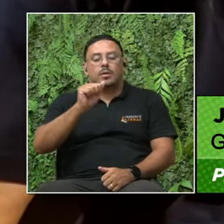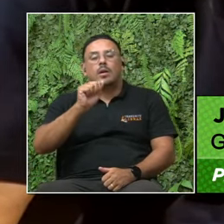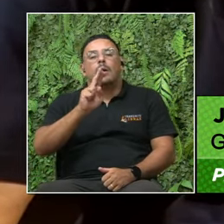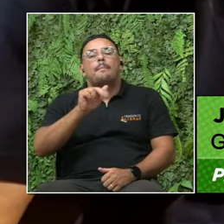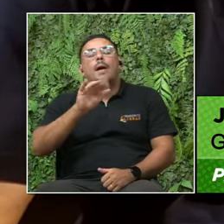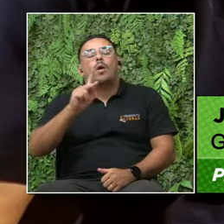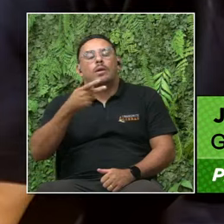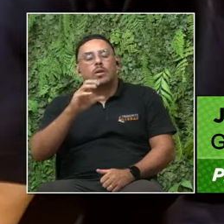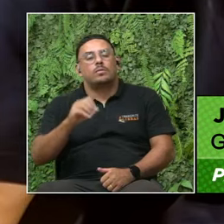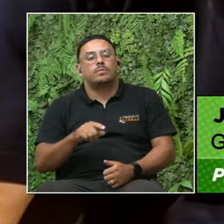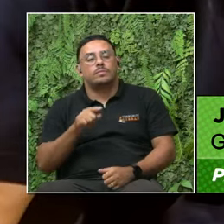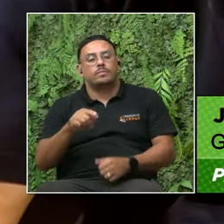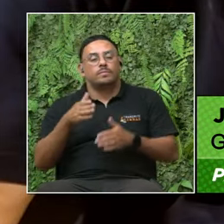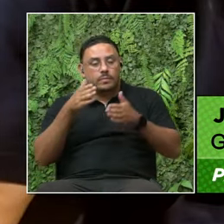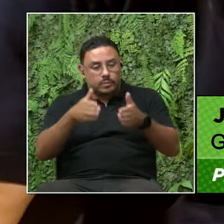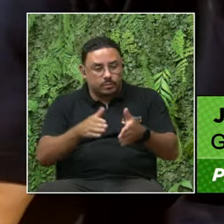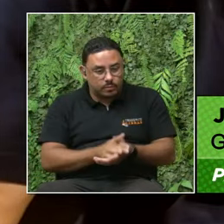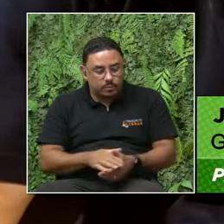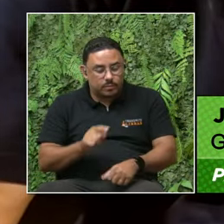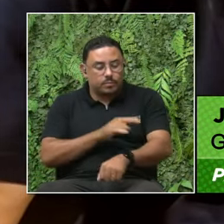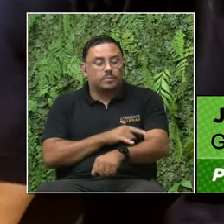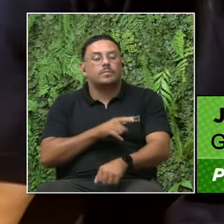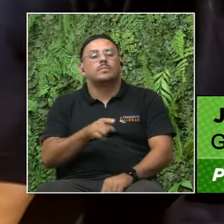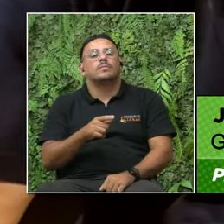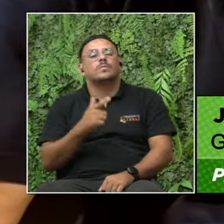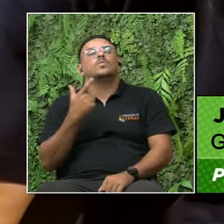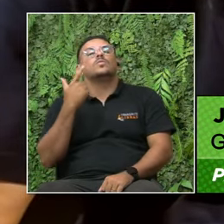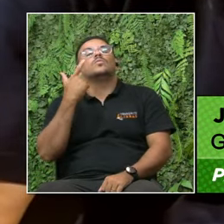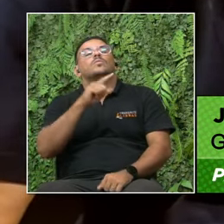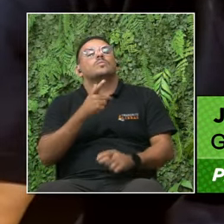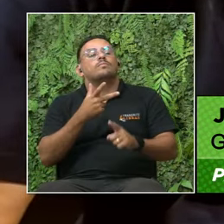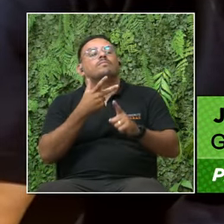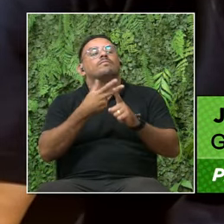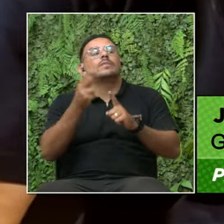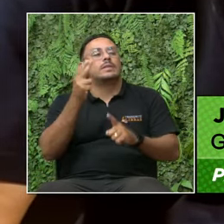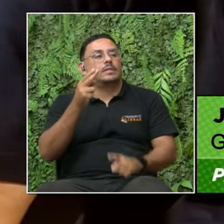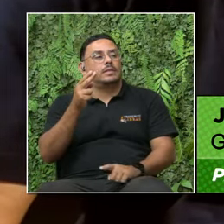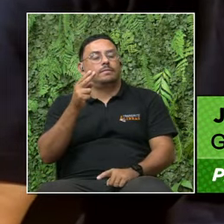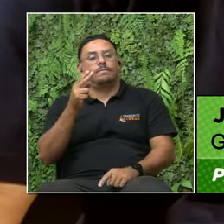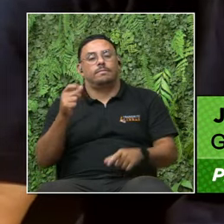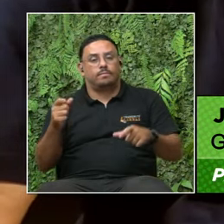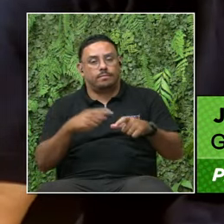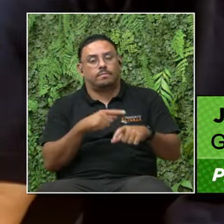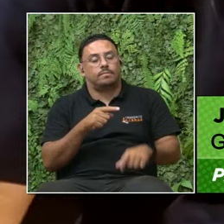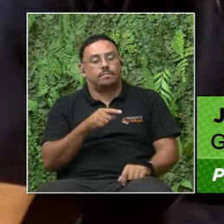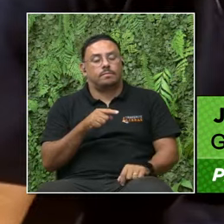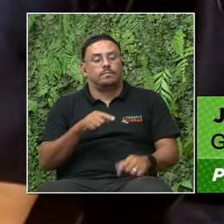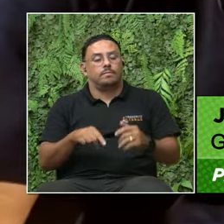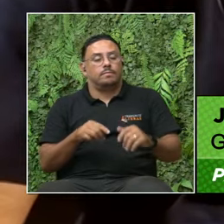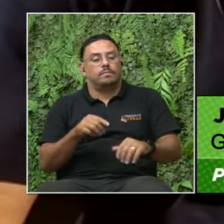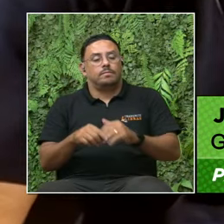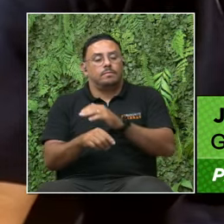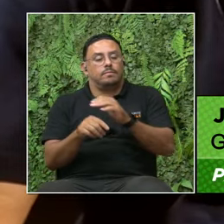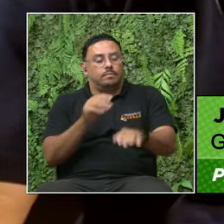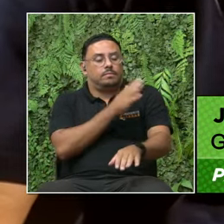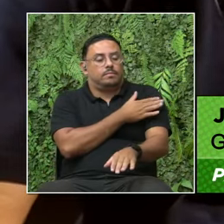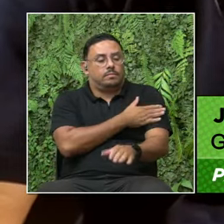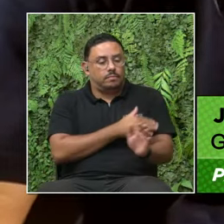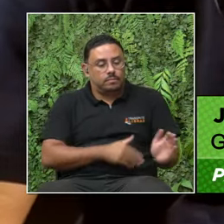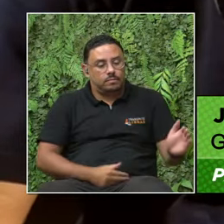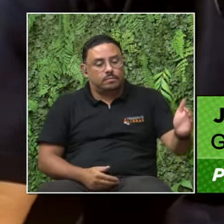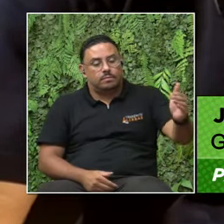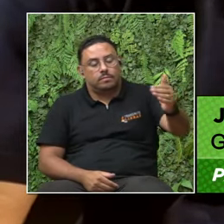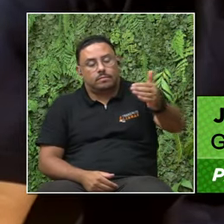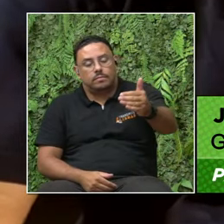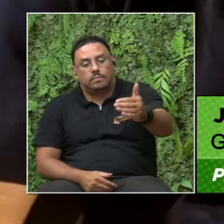aqui e o Paulinho matou o jogo né naquele lance que ele foi lá pela ponta esquerda encontrou o escarpa fechando